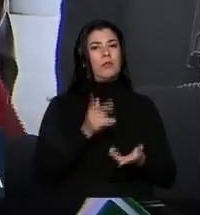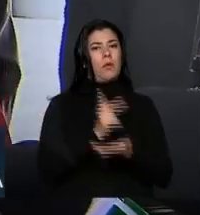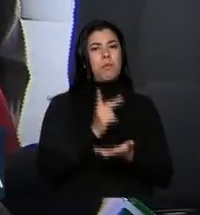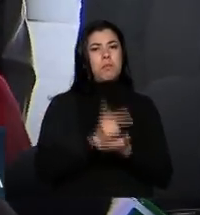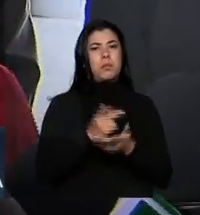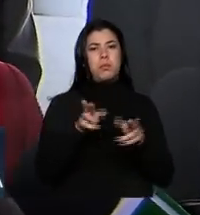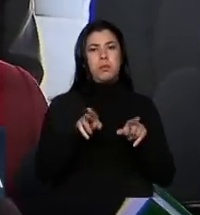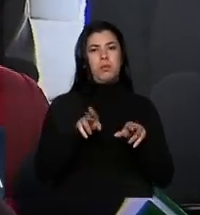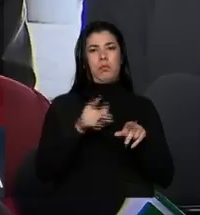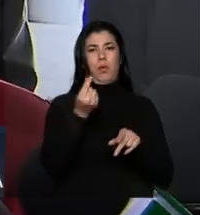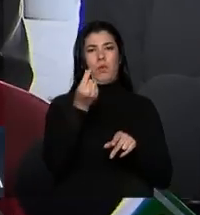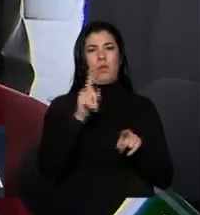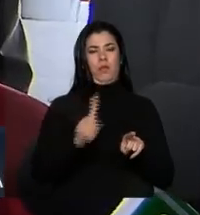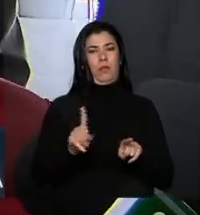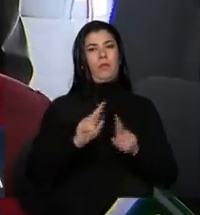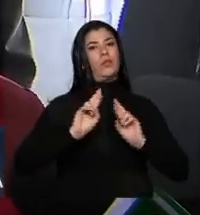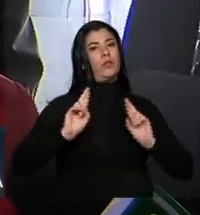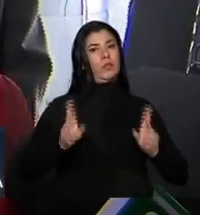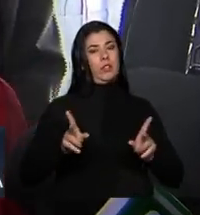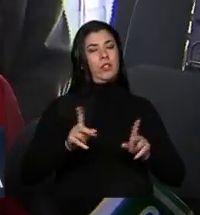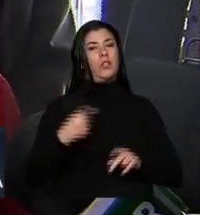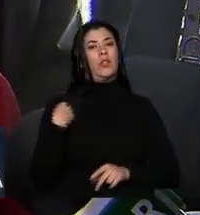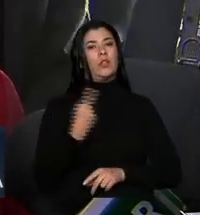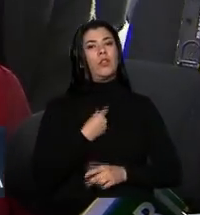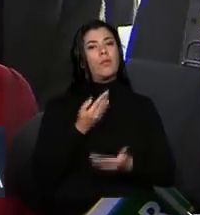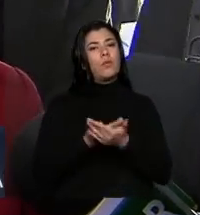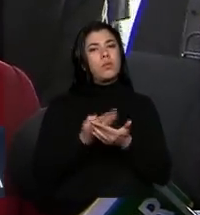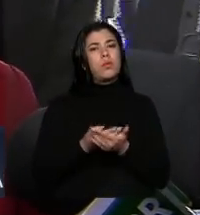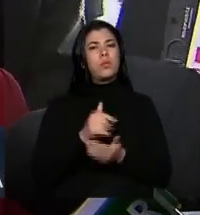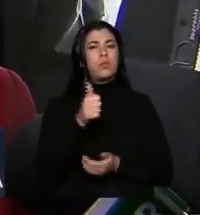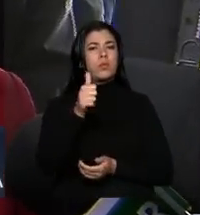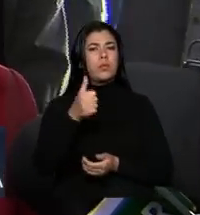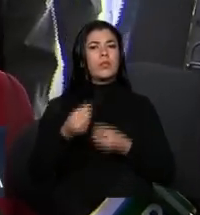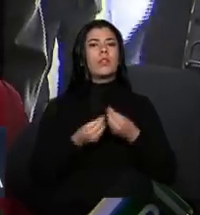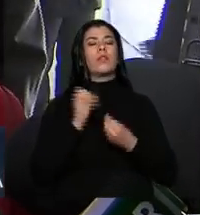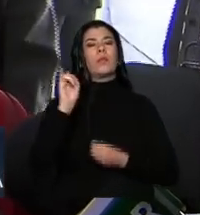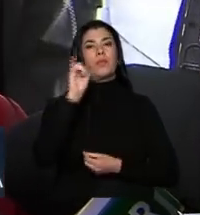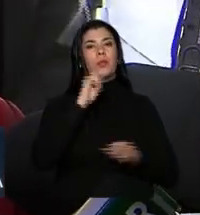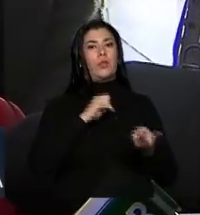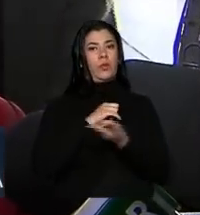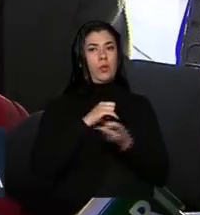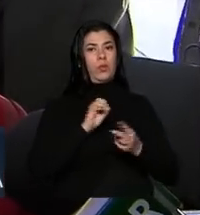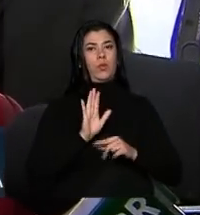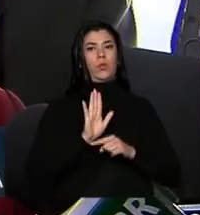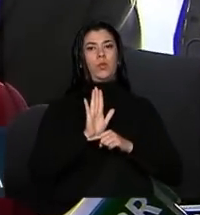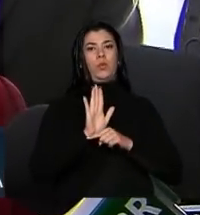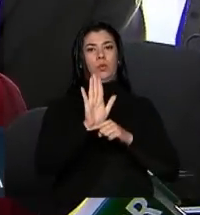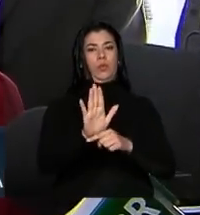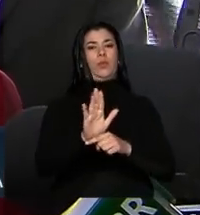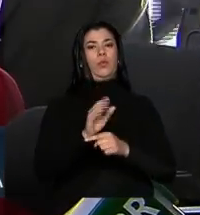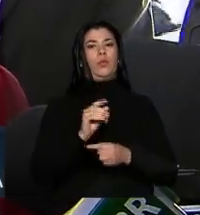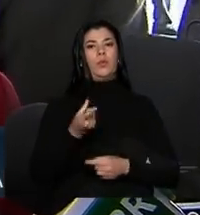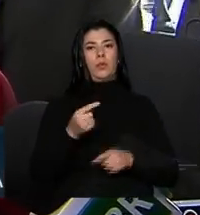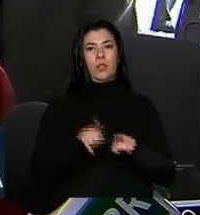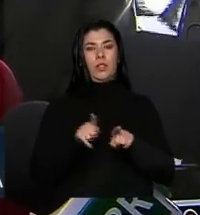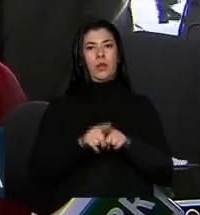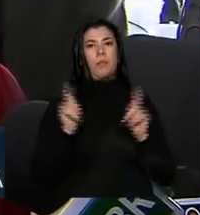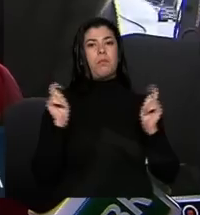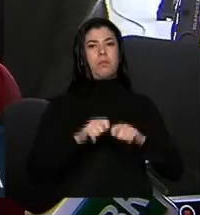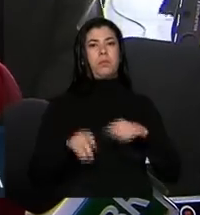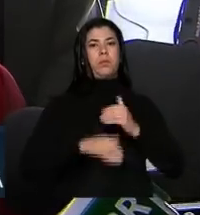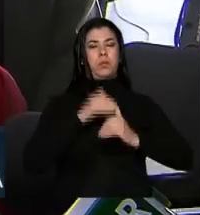mesma quantia. Nós estamos avaliando quanto. Ela será muito importante porque terá um potencial